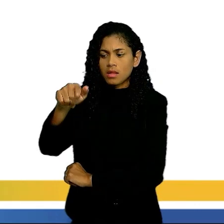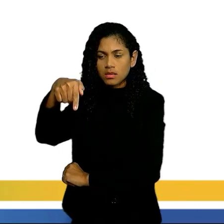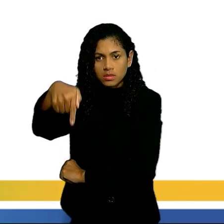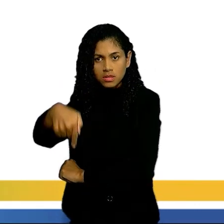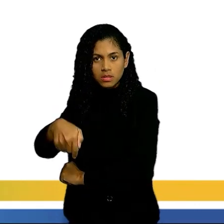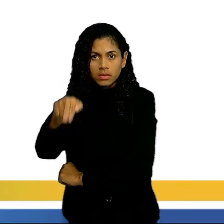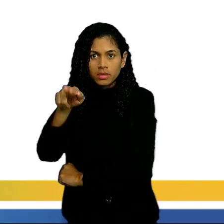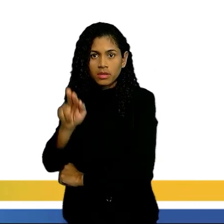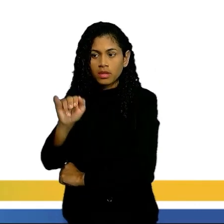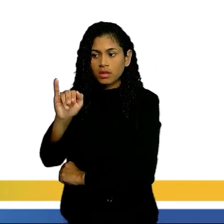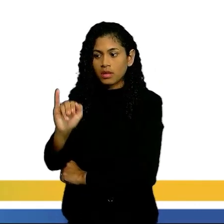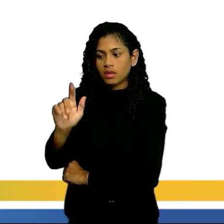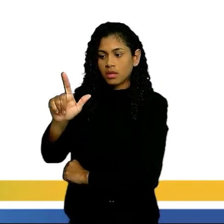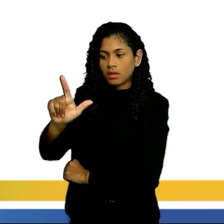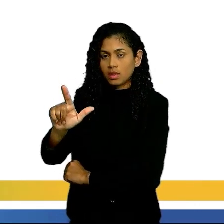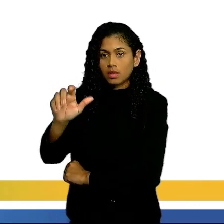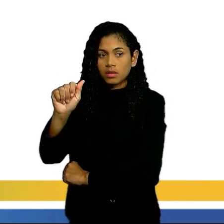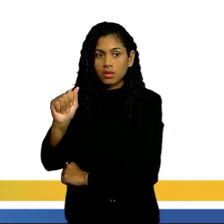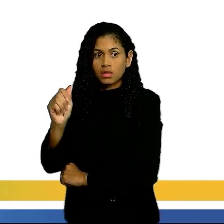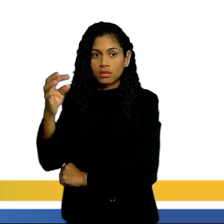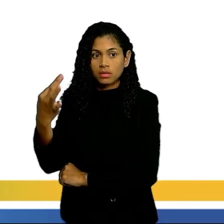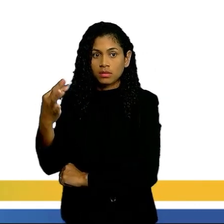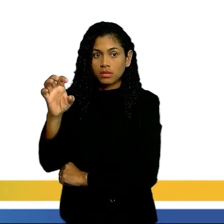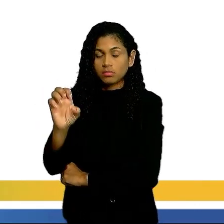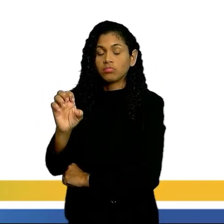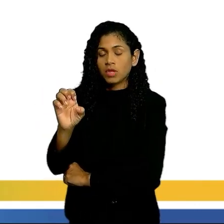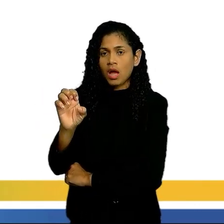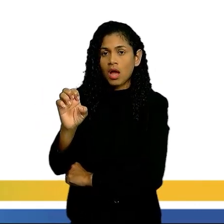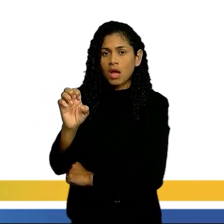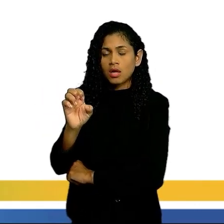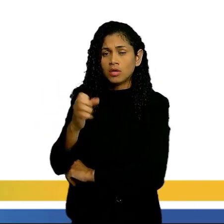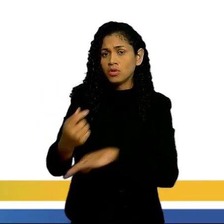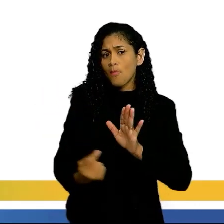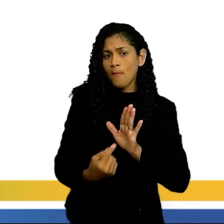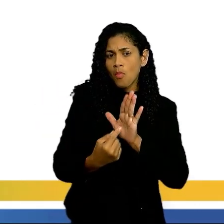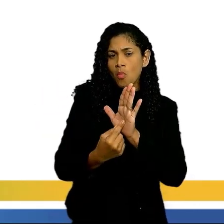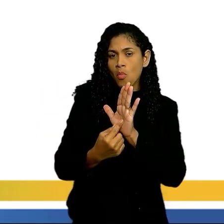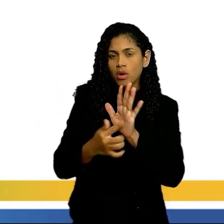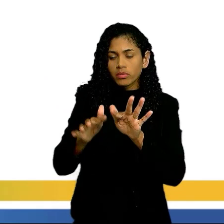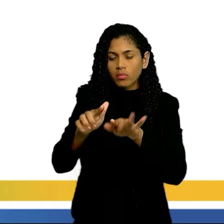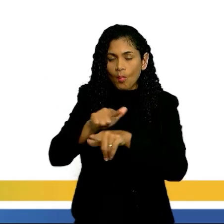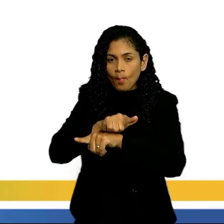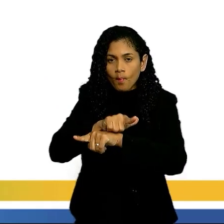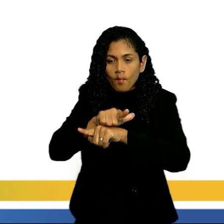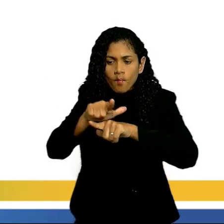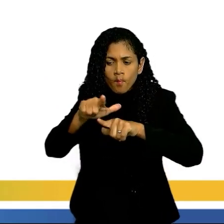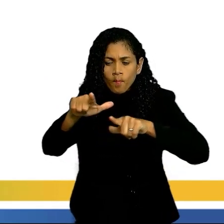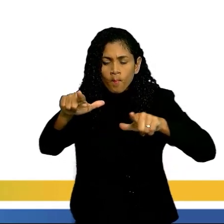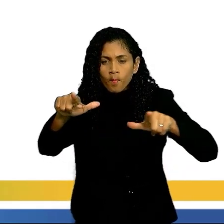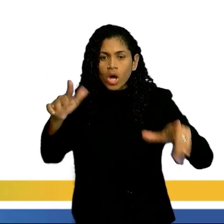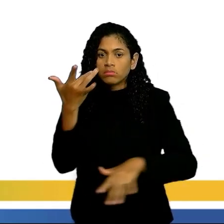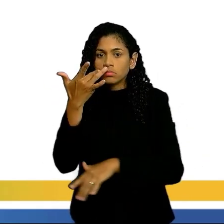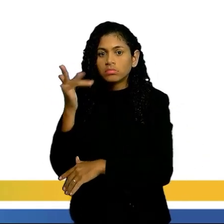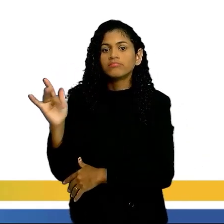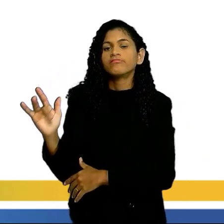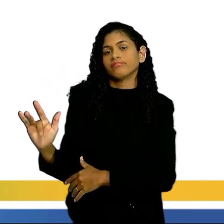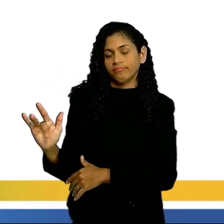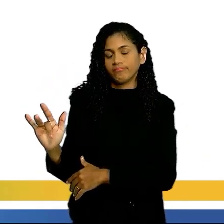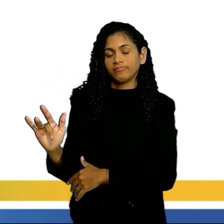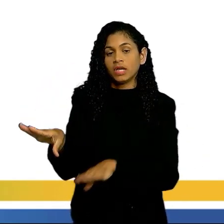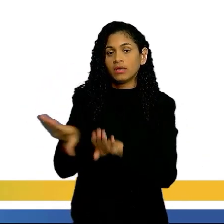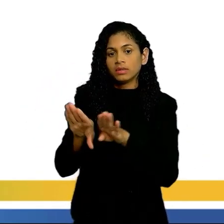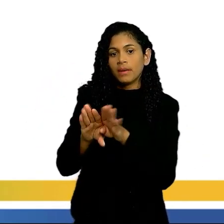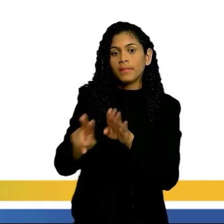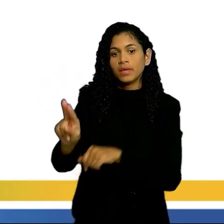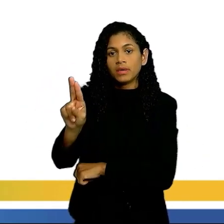de indicar a pureza do ouro, é uma unidade de medida de massa usada